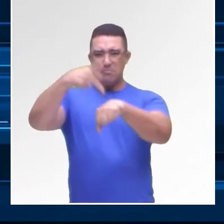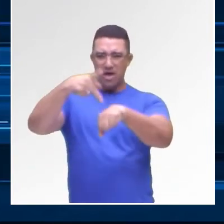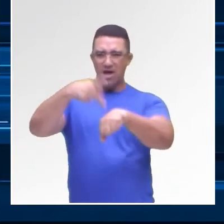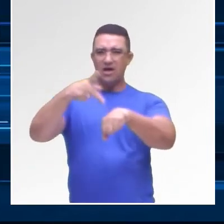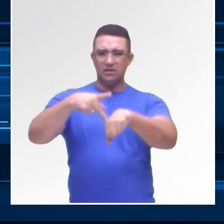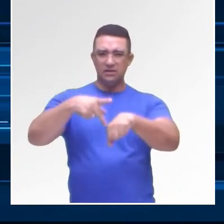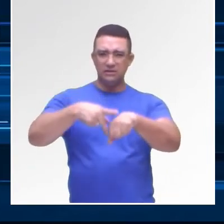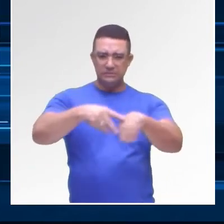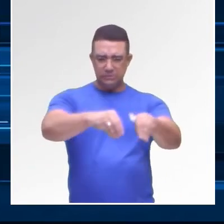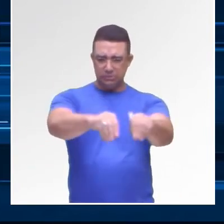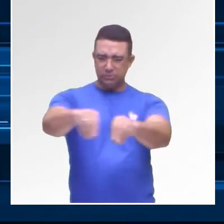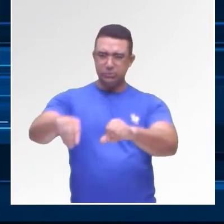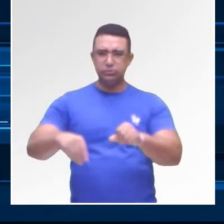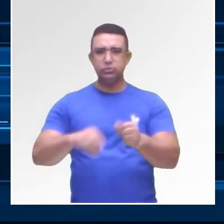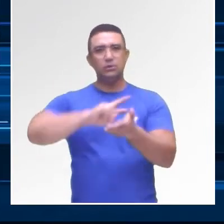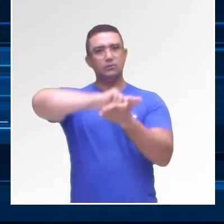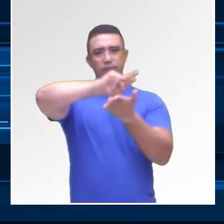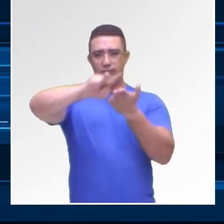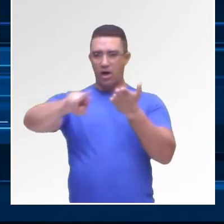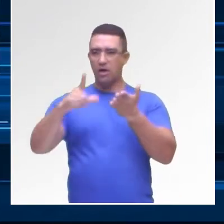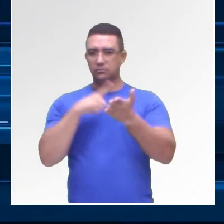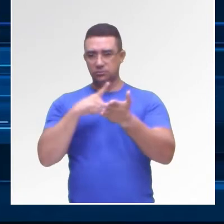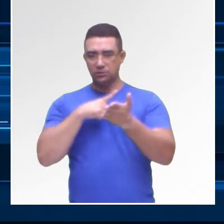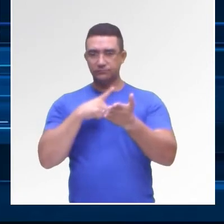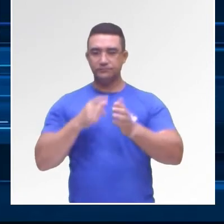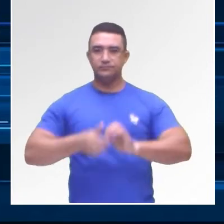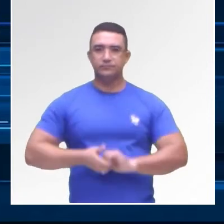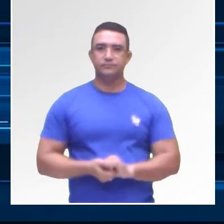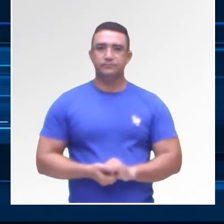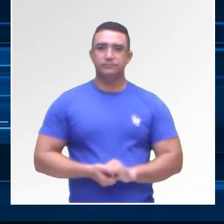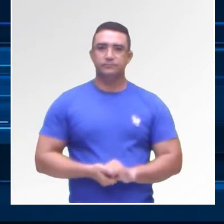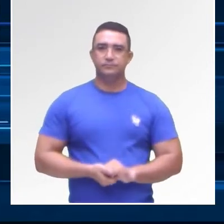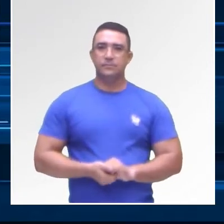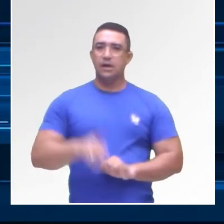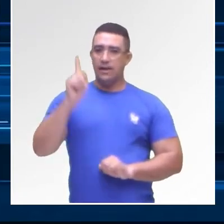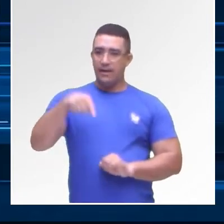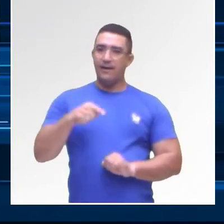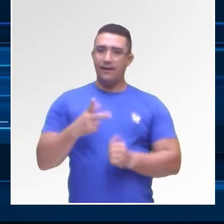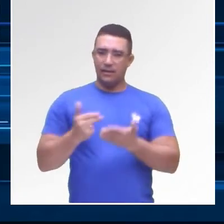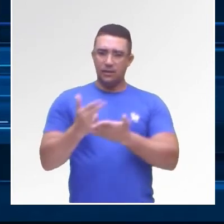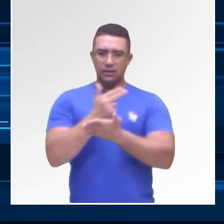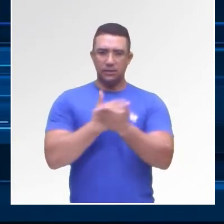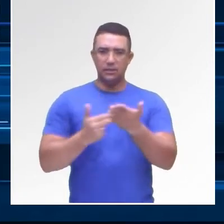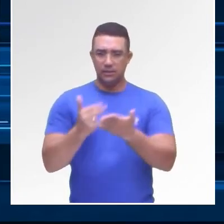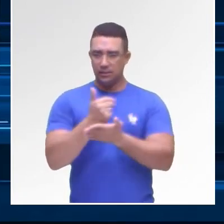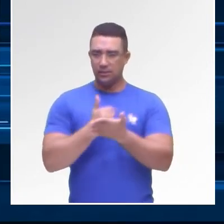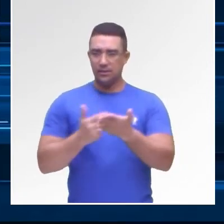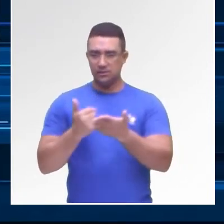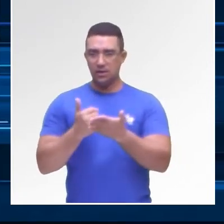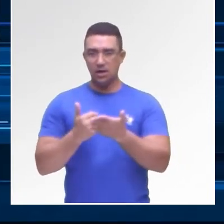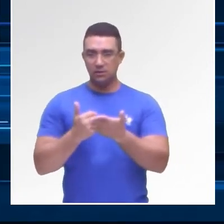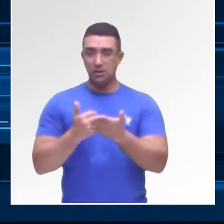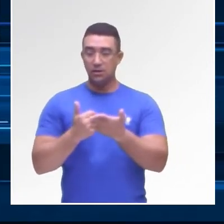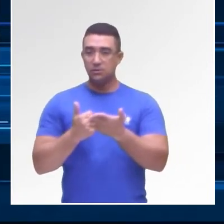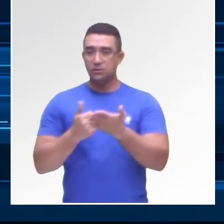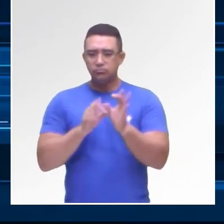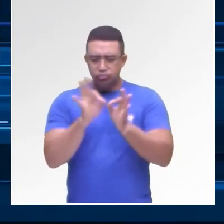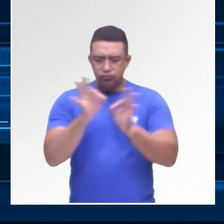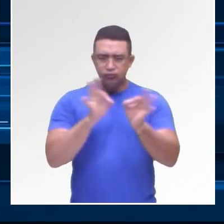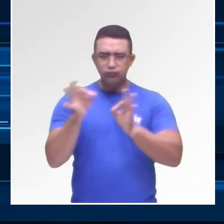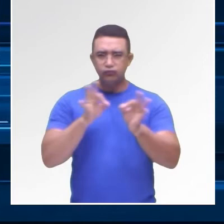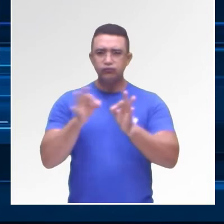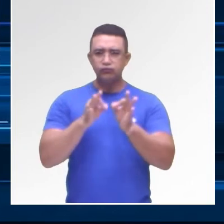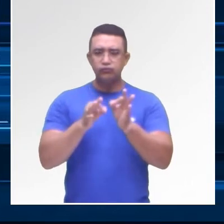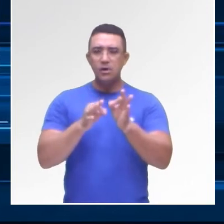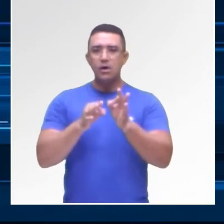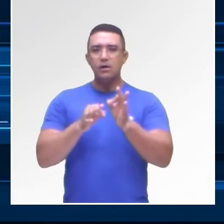pedregoso, entre outros tipos de terrenos, porque é assim, para isso que ela foi desenhada e fabricada.